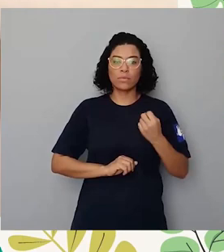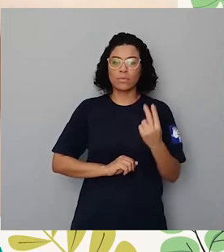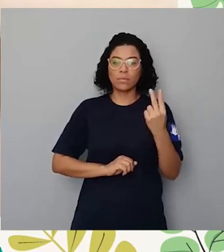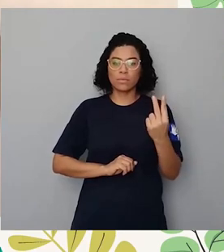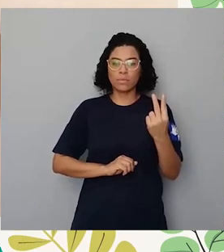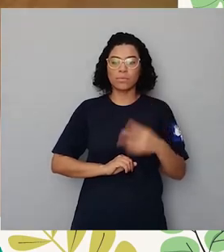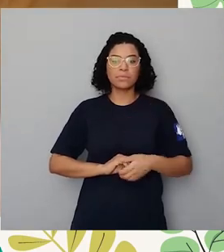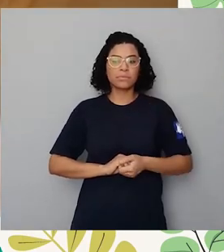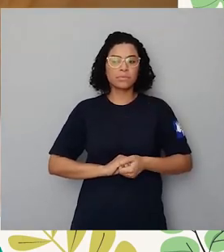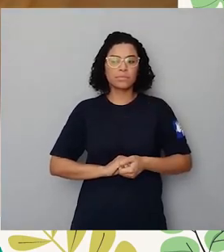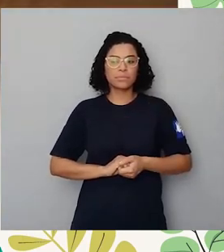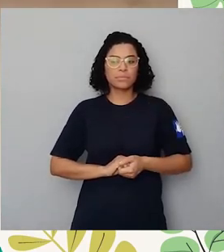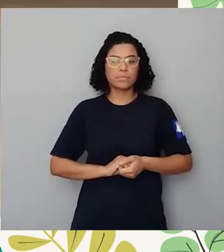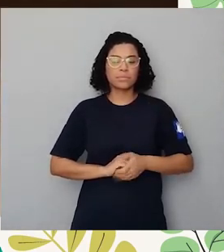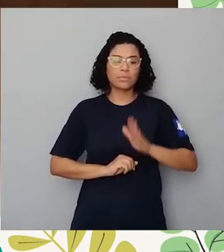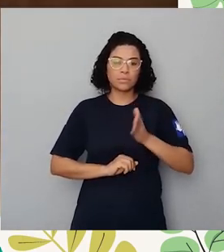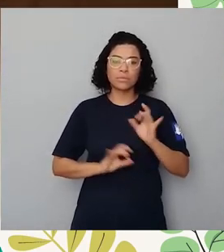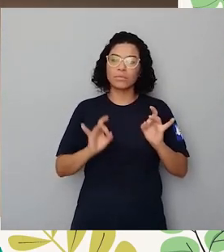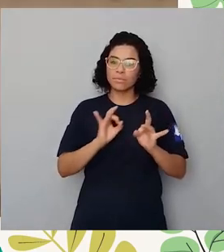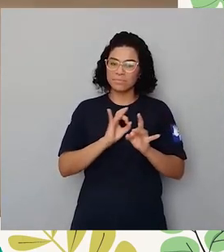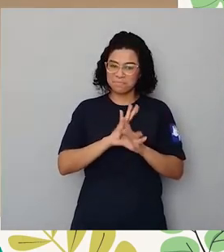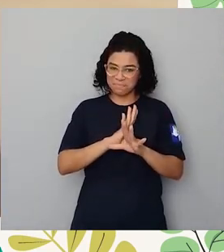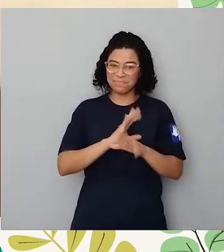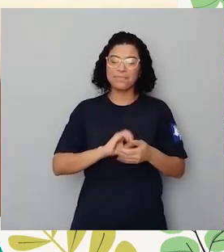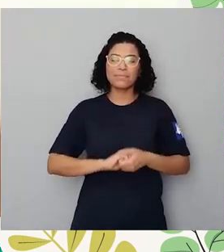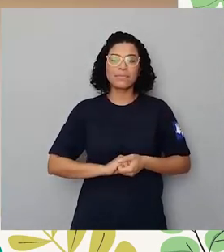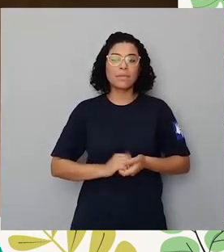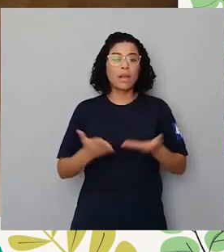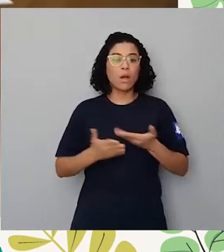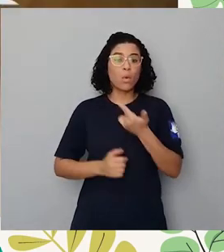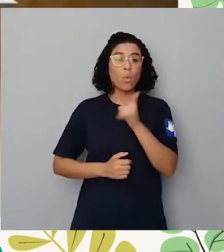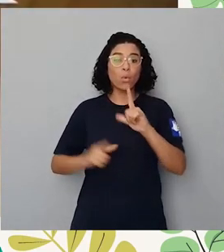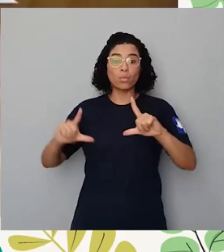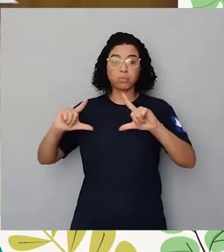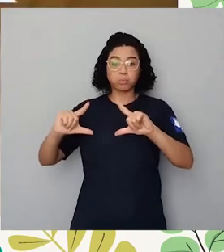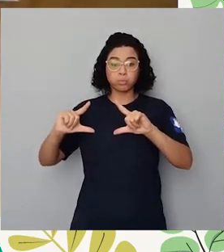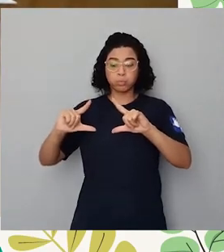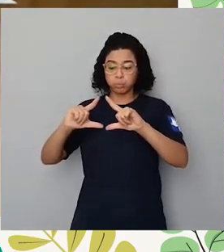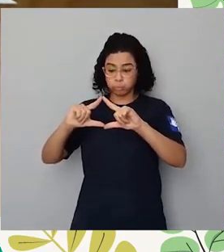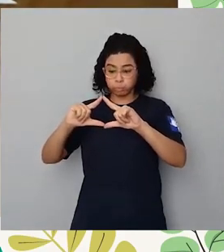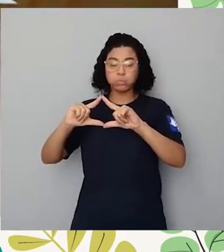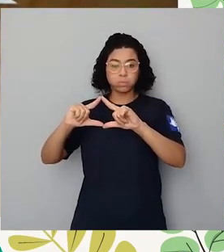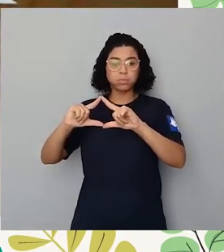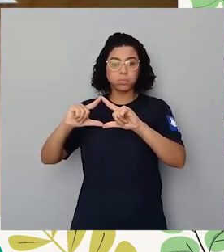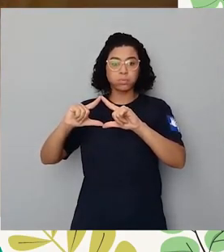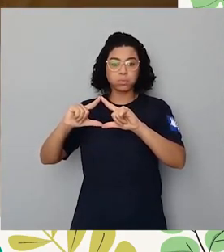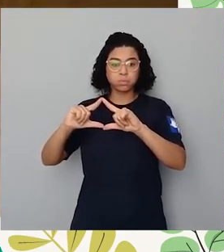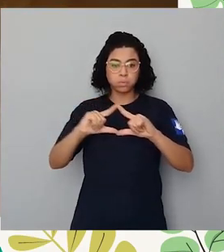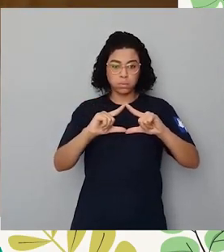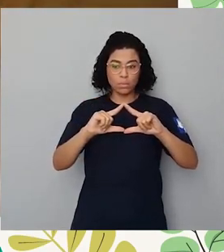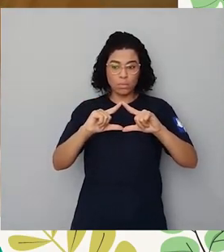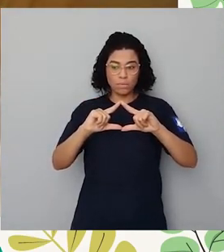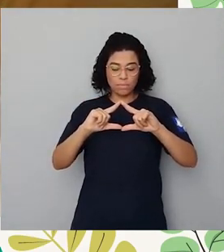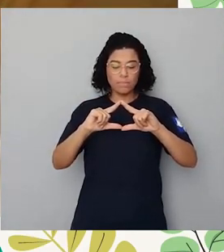peça número 2. Essas duas estão prontas. Agora eu pego de novo o triângulo